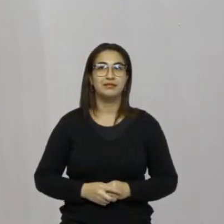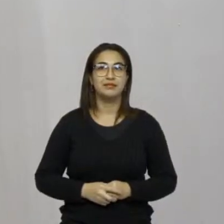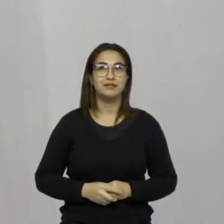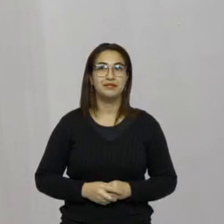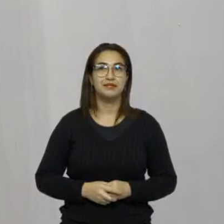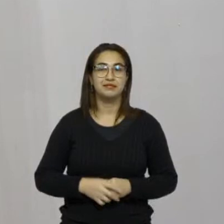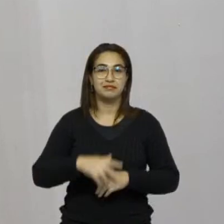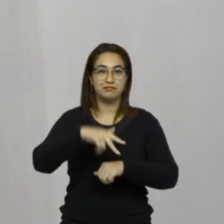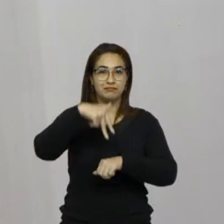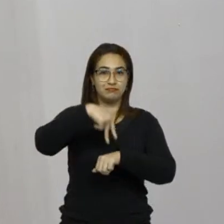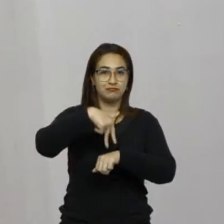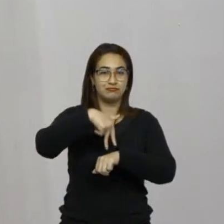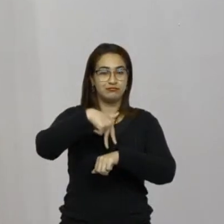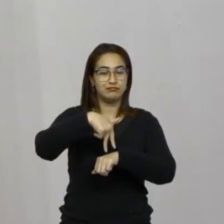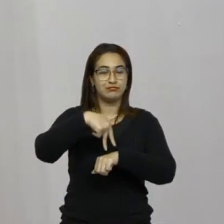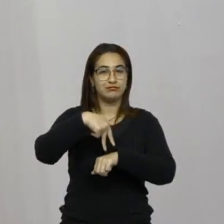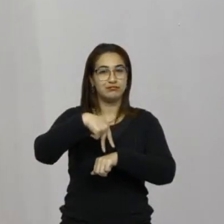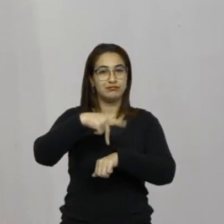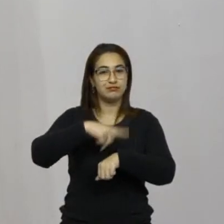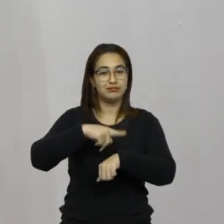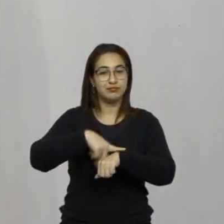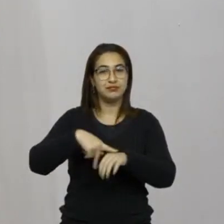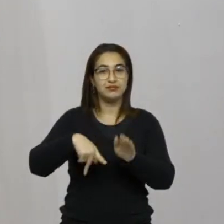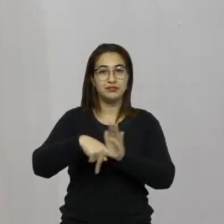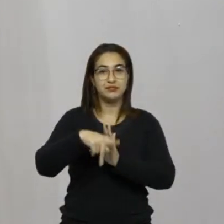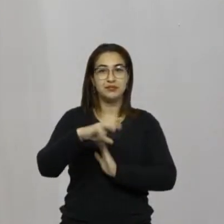o horário do partido.